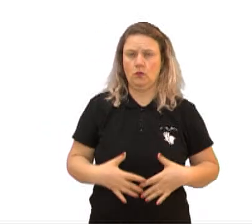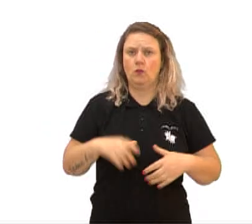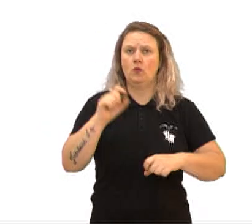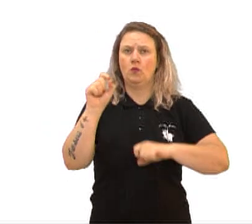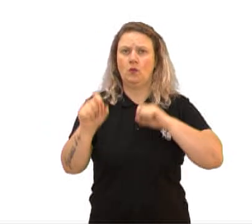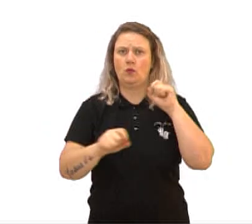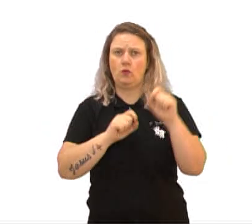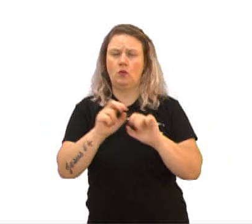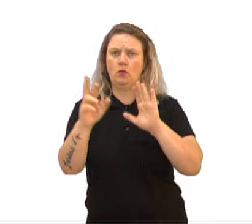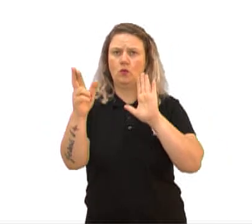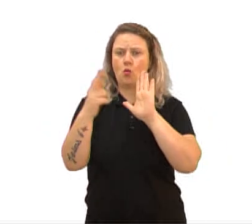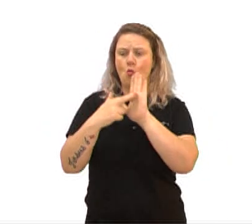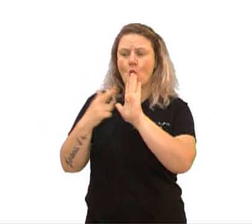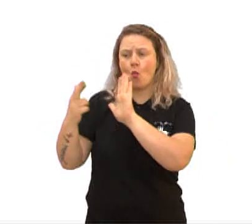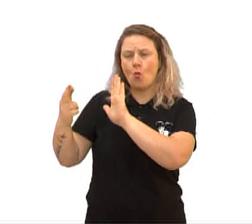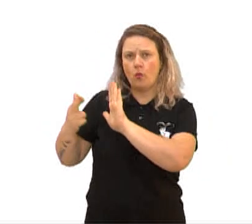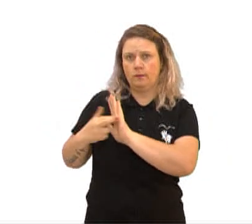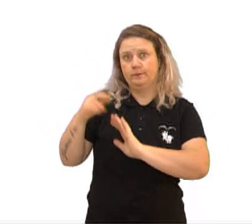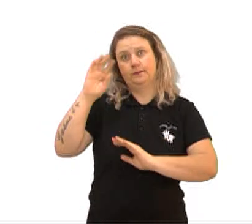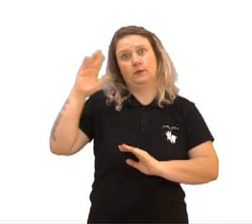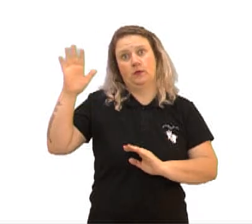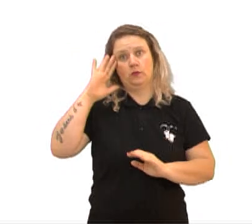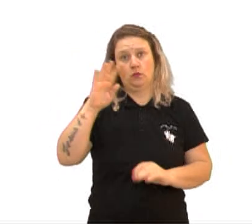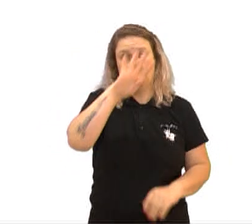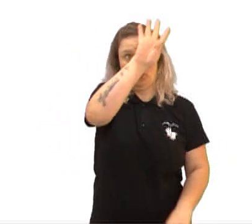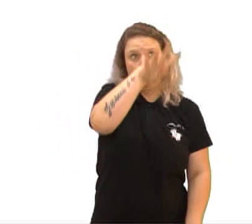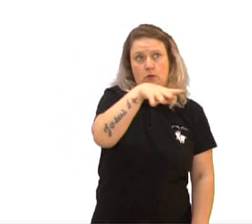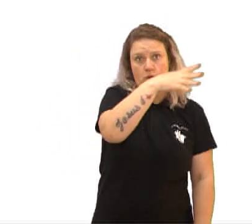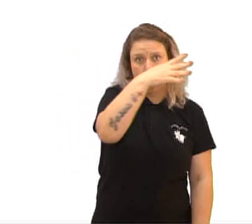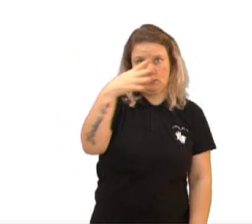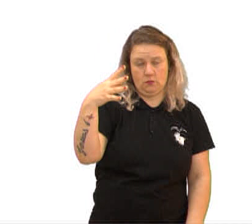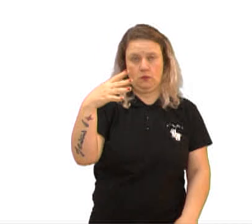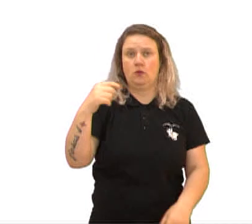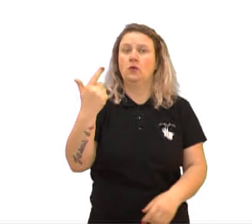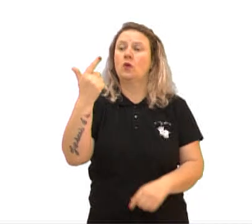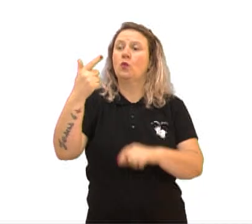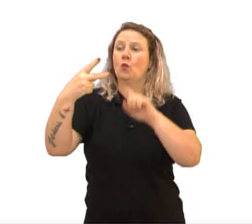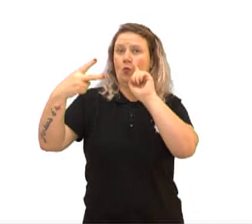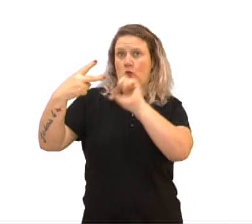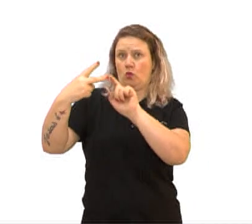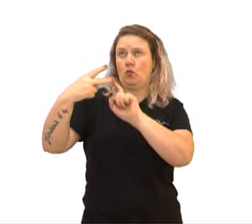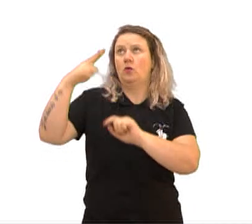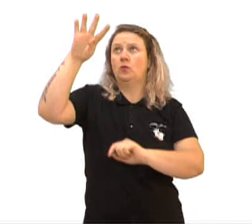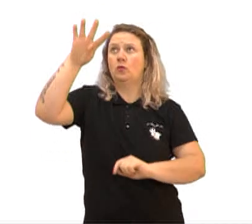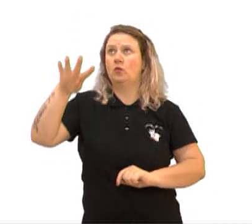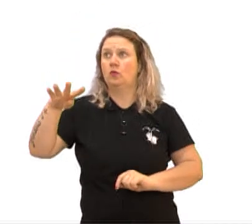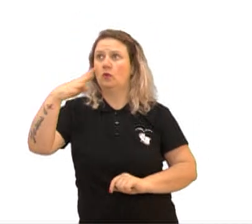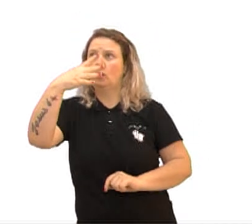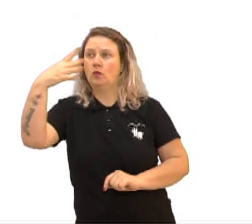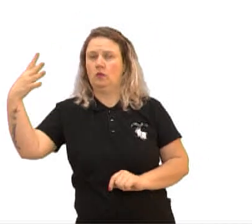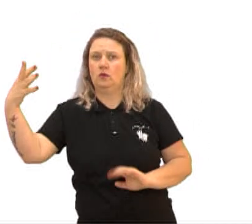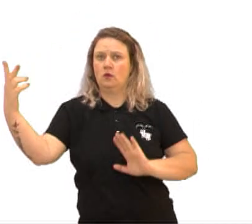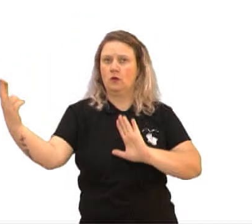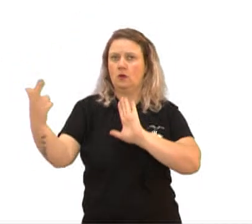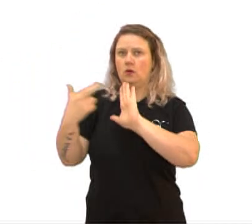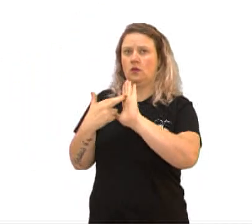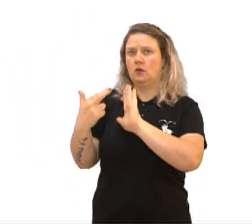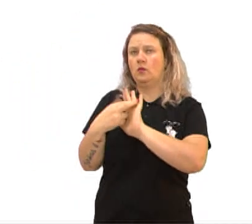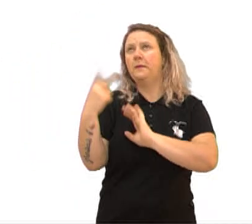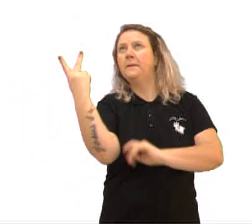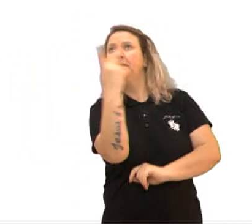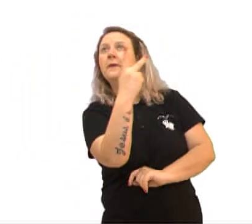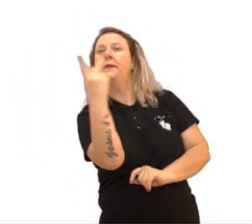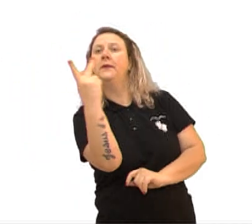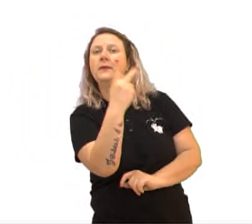produto das matrizes, imagina uma matriz, tá? E outra, imagina outra matriz. O resultado dessas